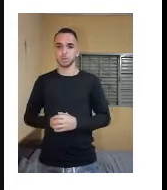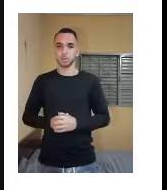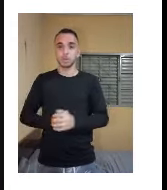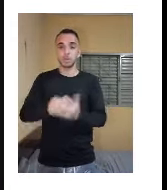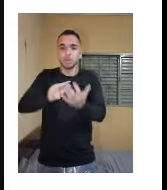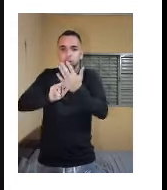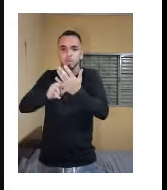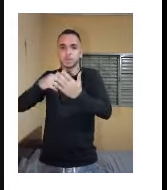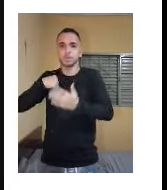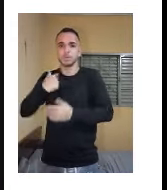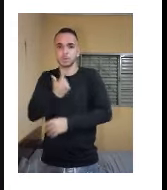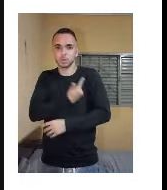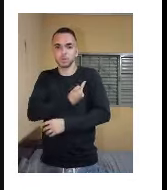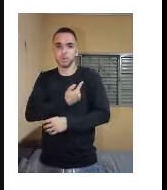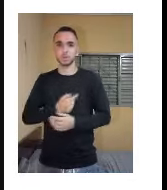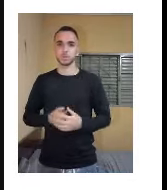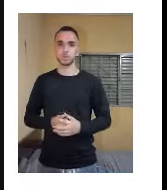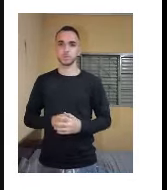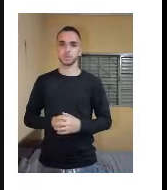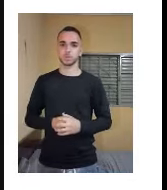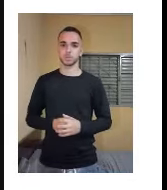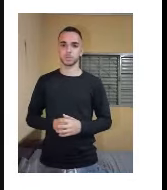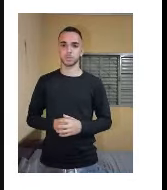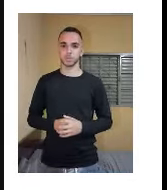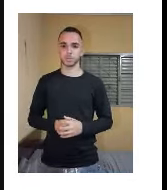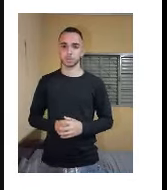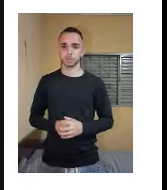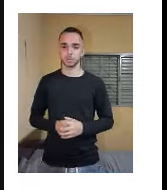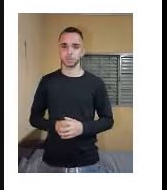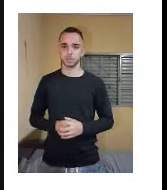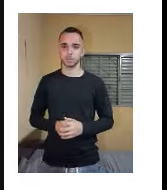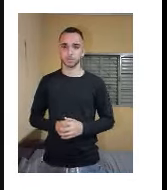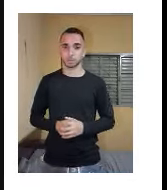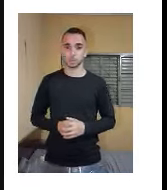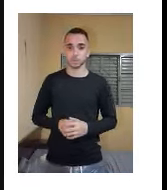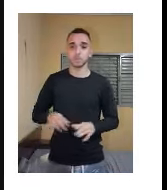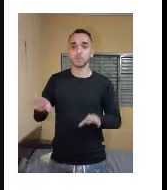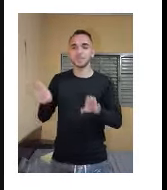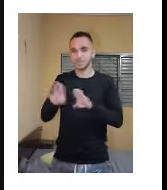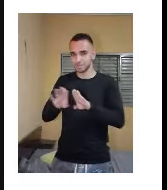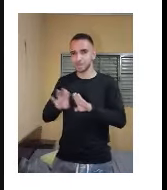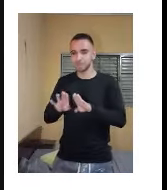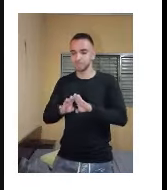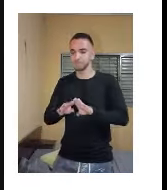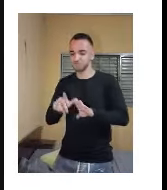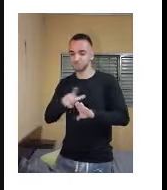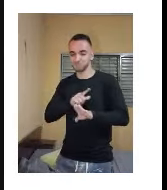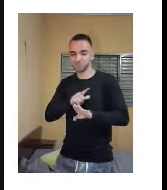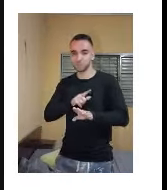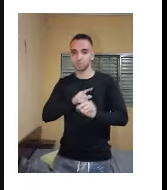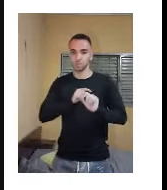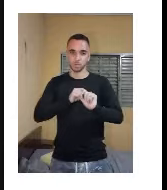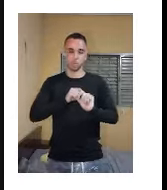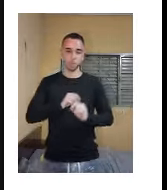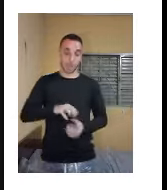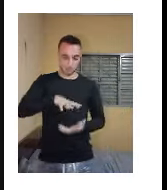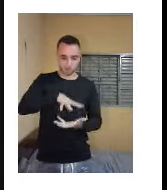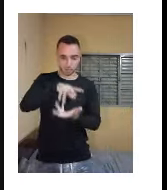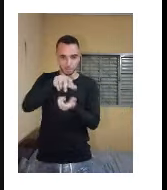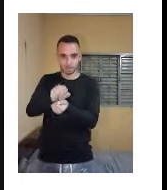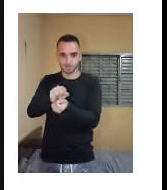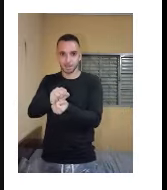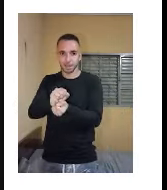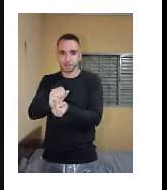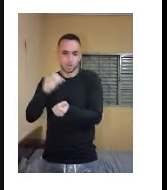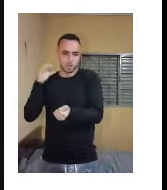né, relacionado às emissões, o aumento da temperatura média global. Né? Esse gráfico ilustra aqui o